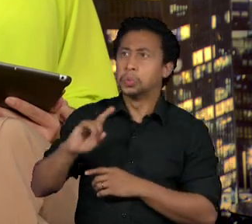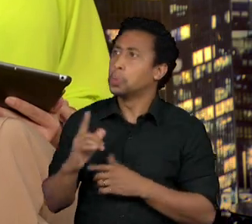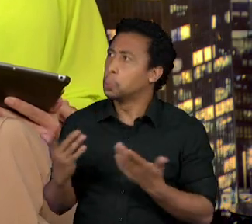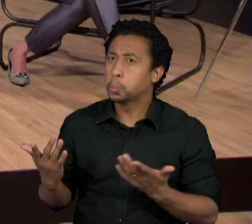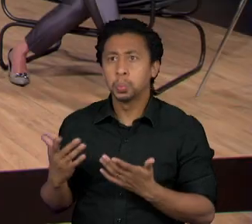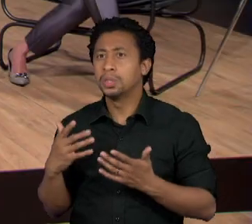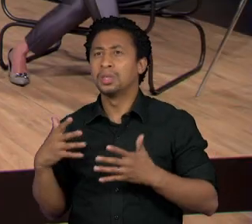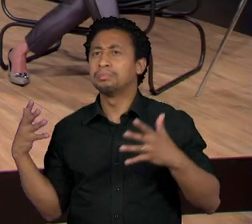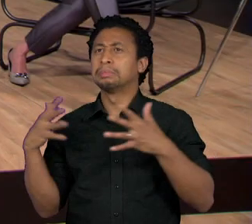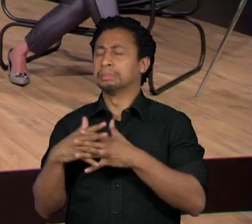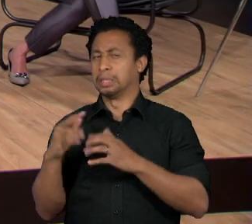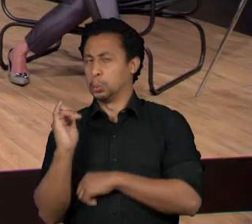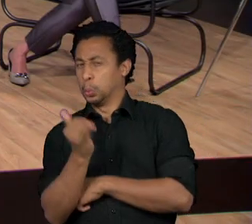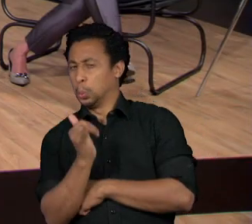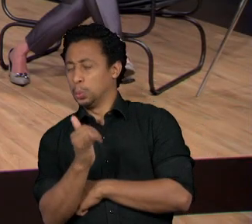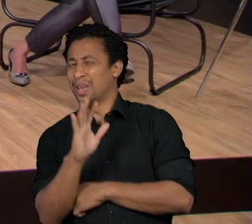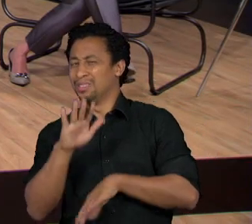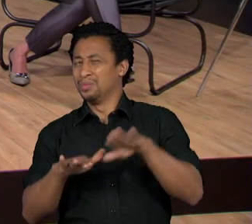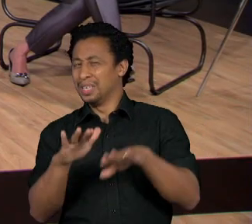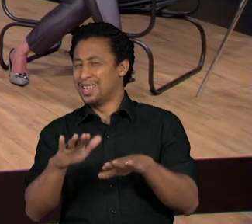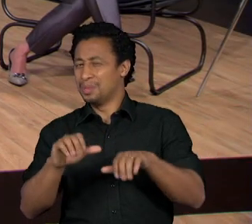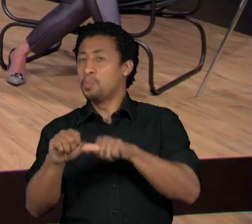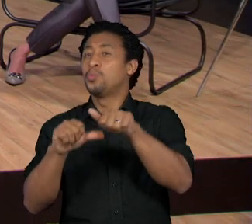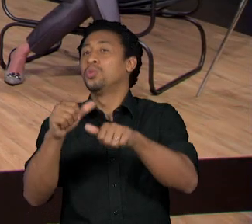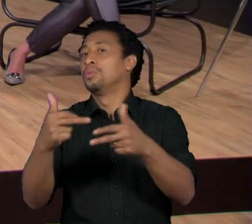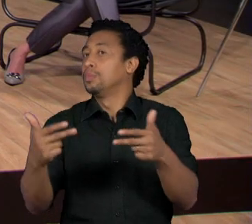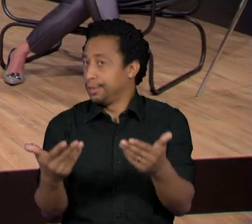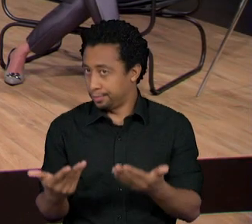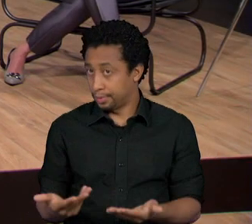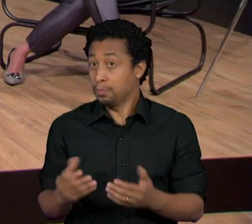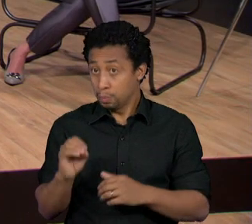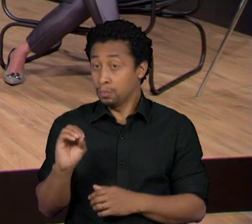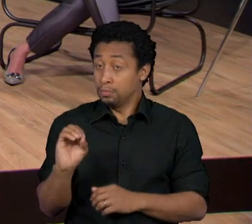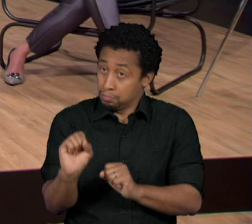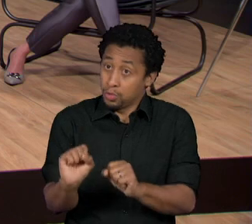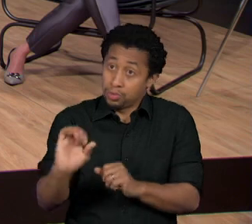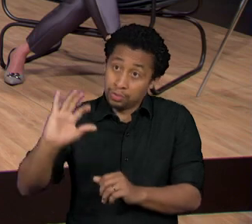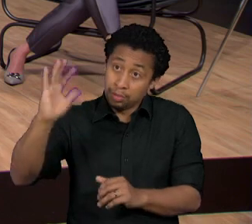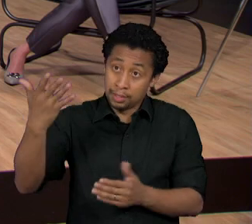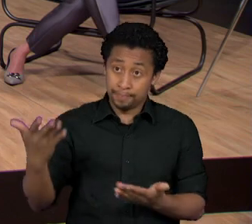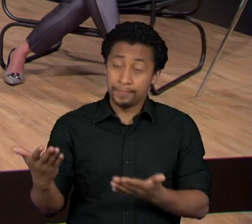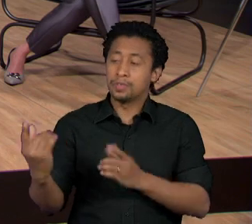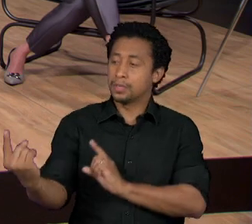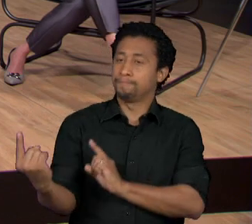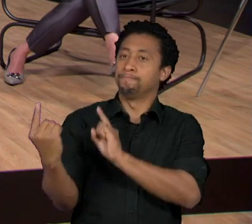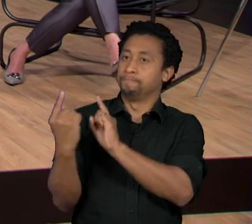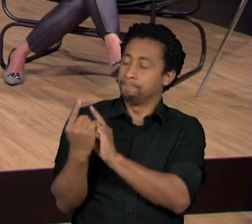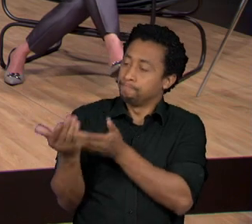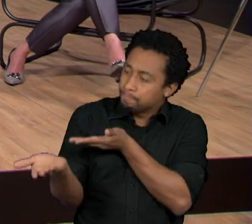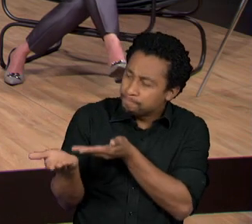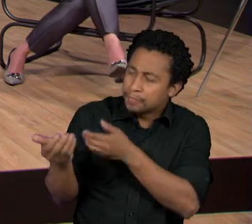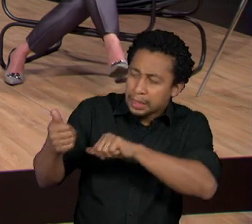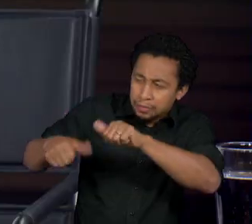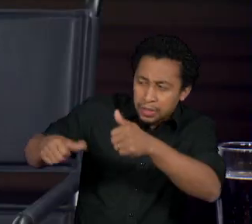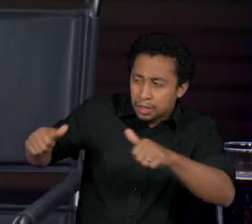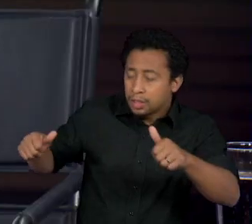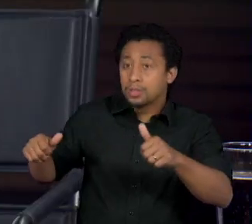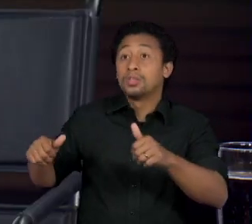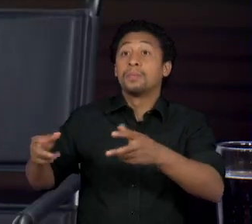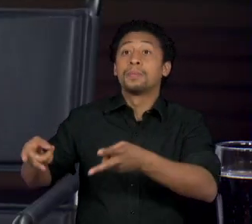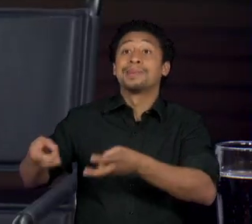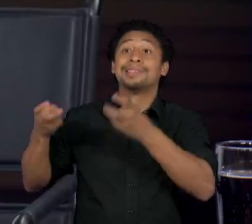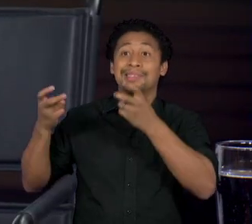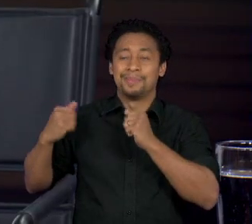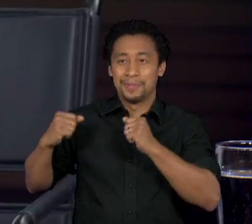é interessante porque às vezes numa avaliação a gente identifica a gente chama de confabulações, porque